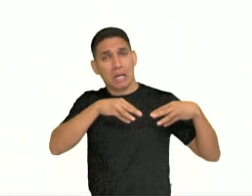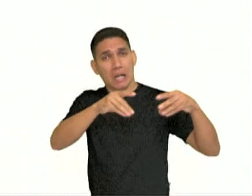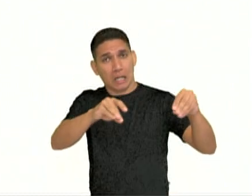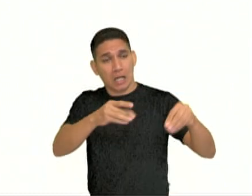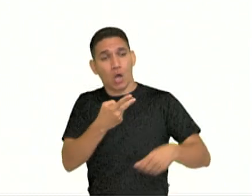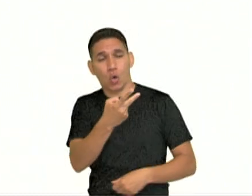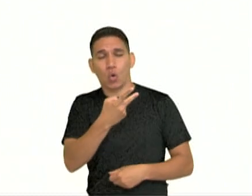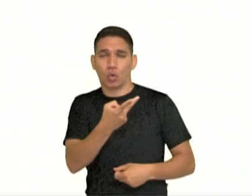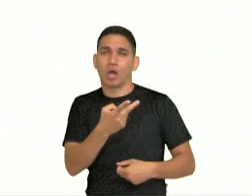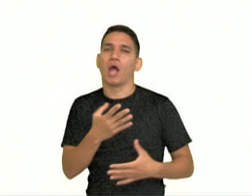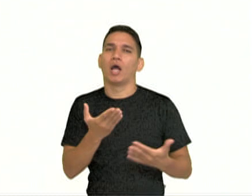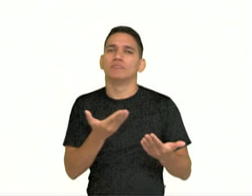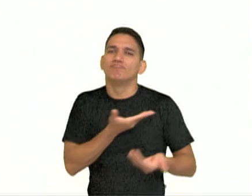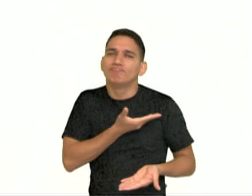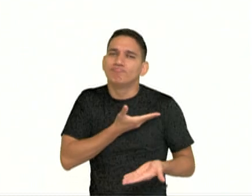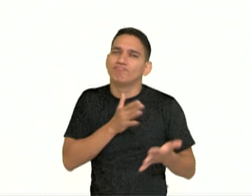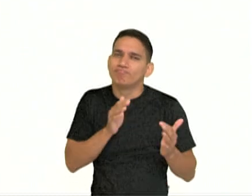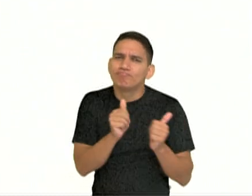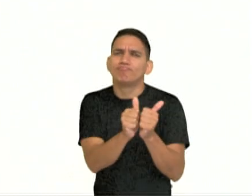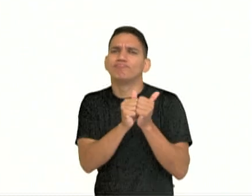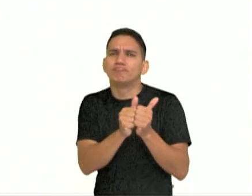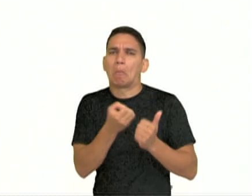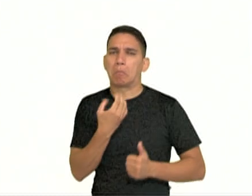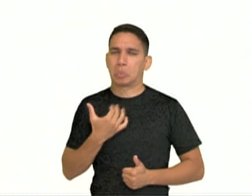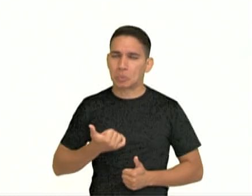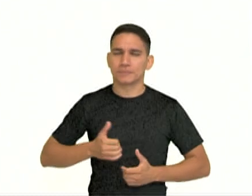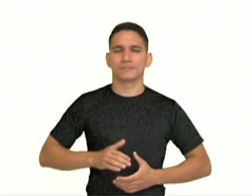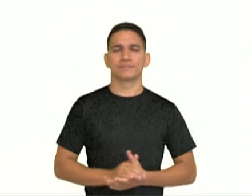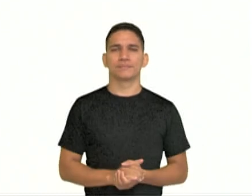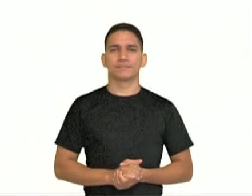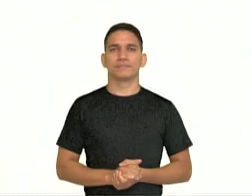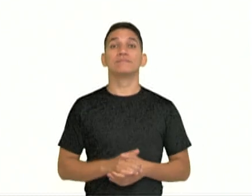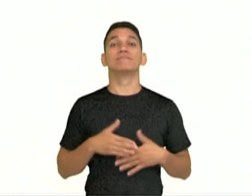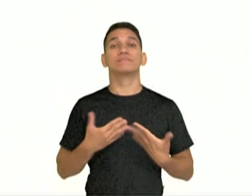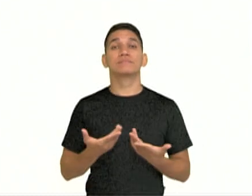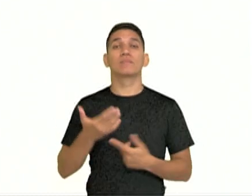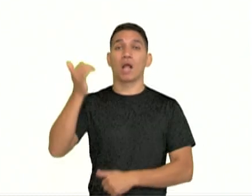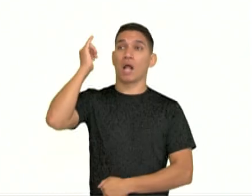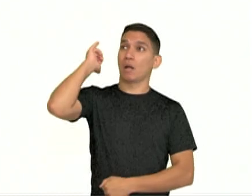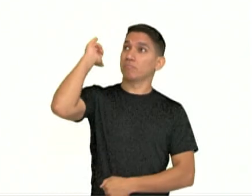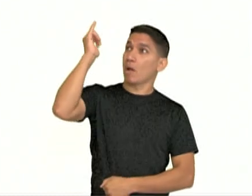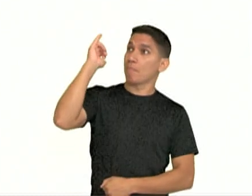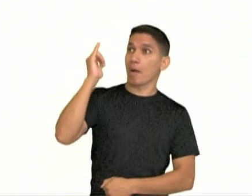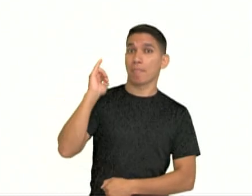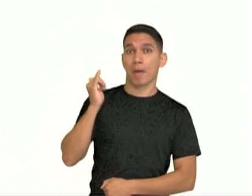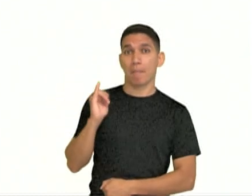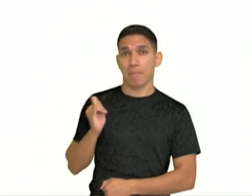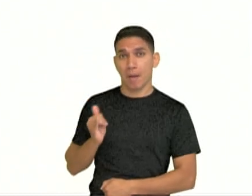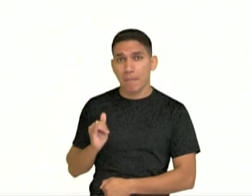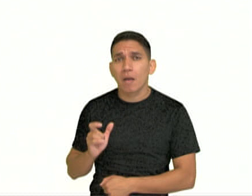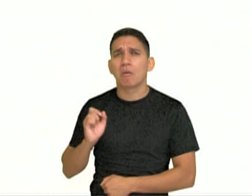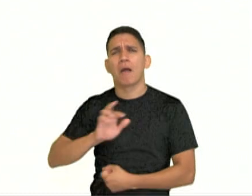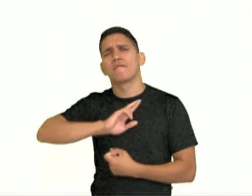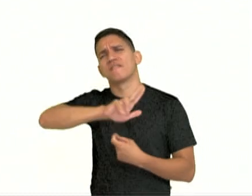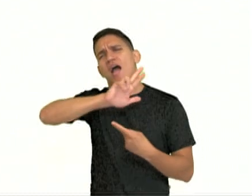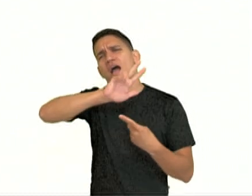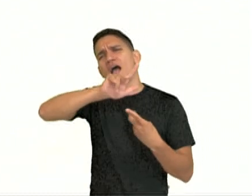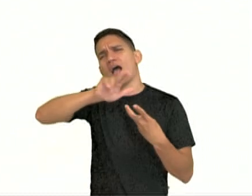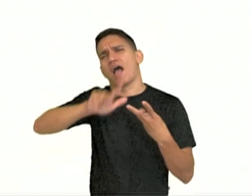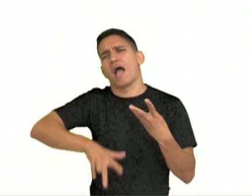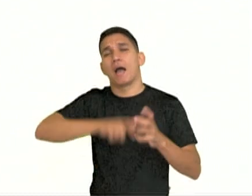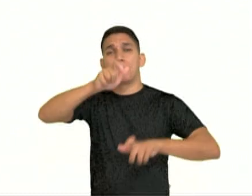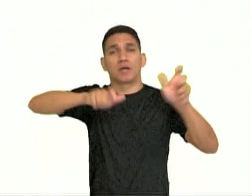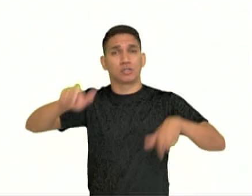viram bons amigos ali, certo? O romance, ele tem muitos personagens. Né? O